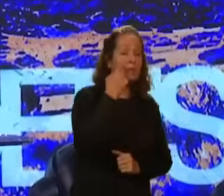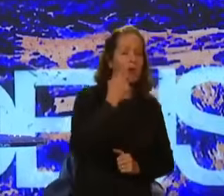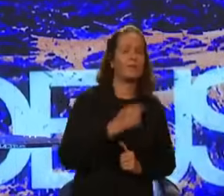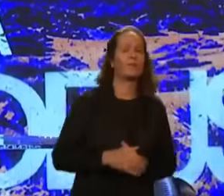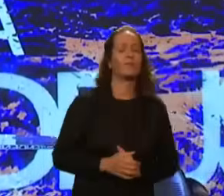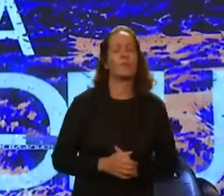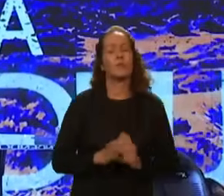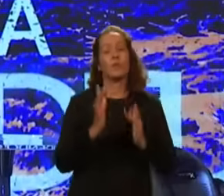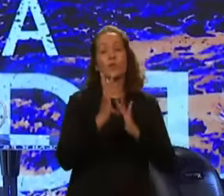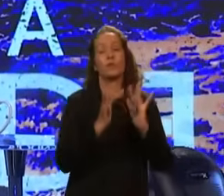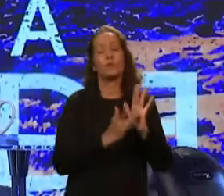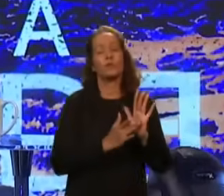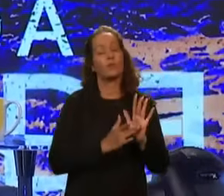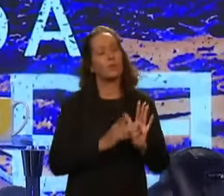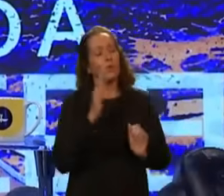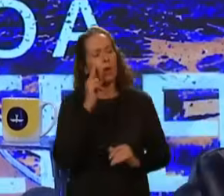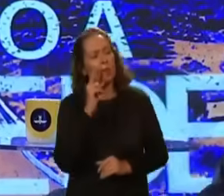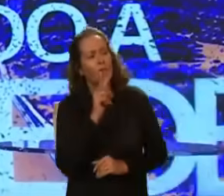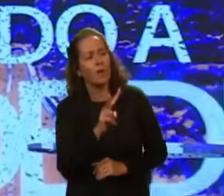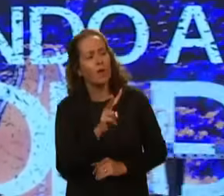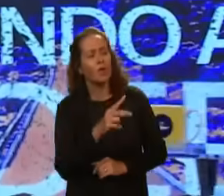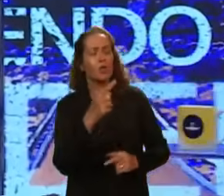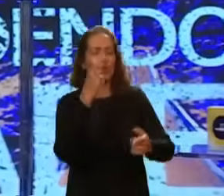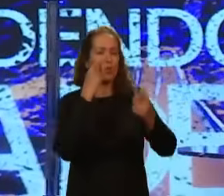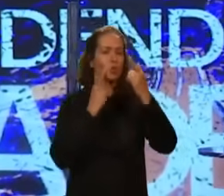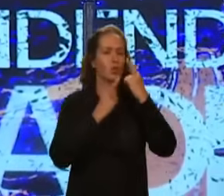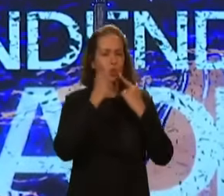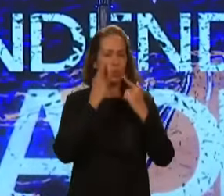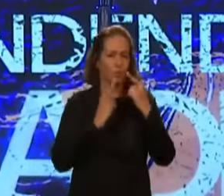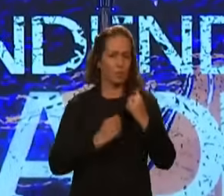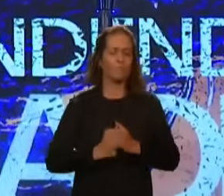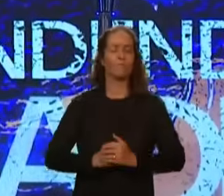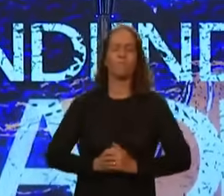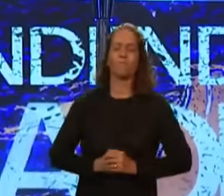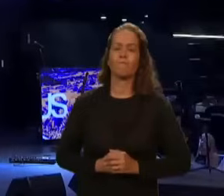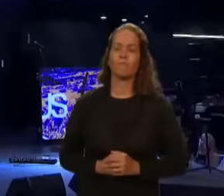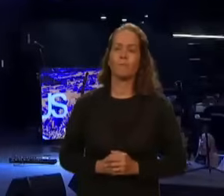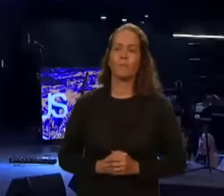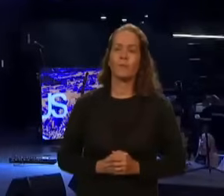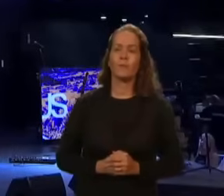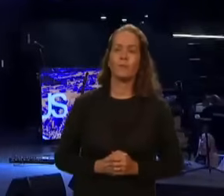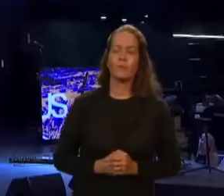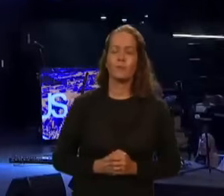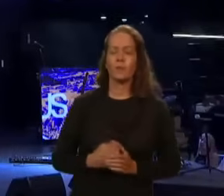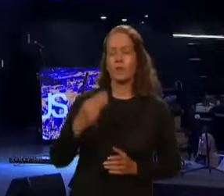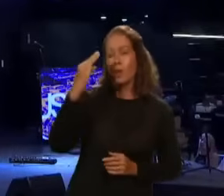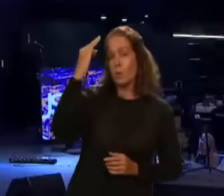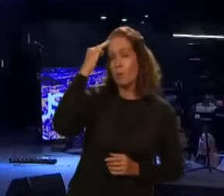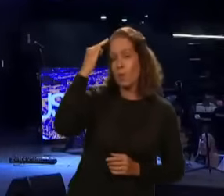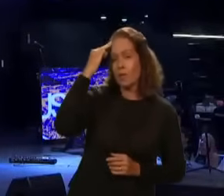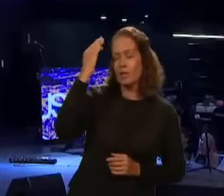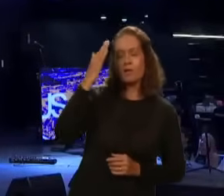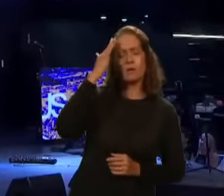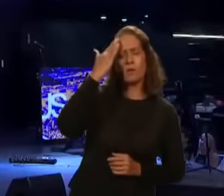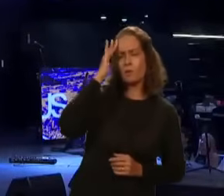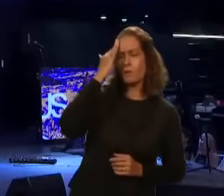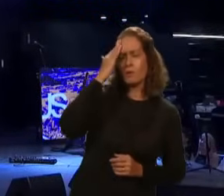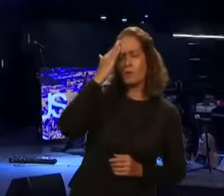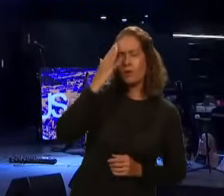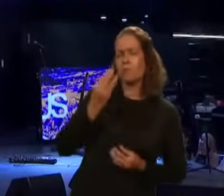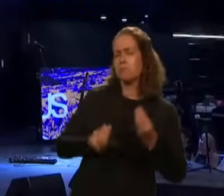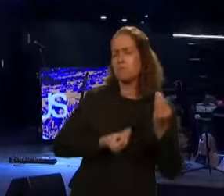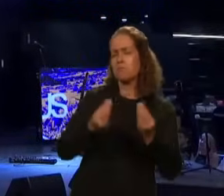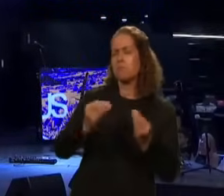chorou. Maria, não entendendo o agir de Deus,